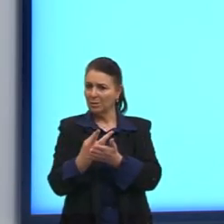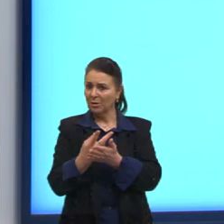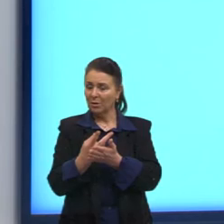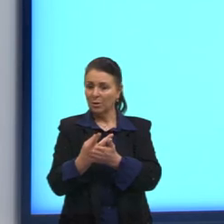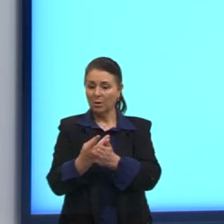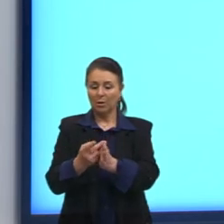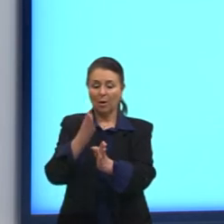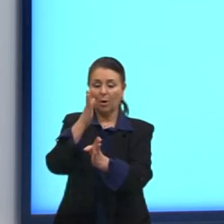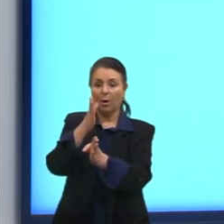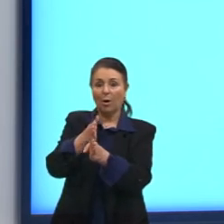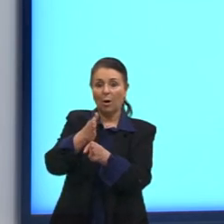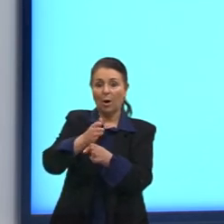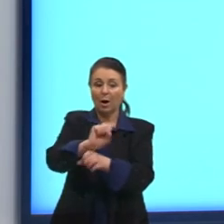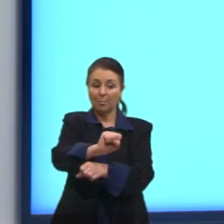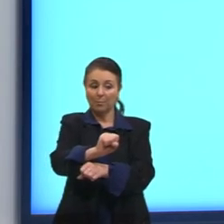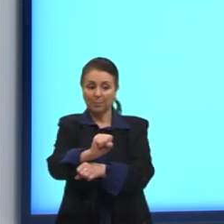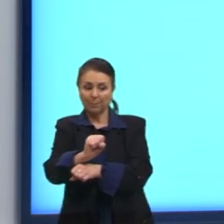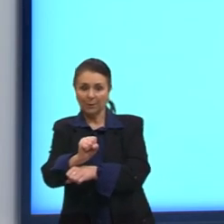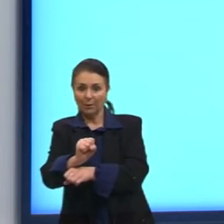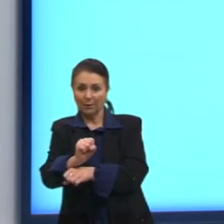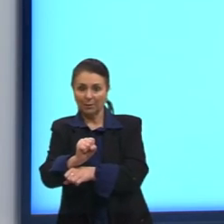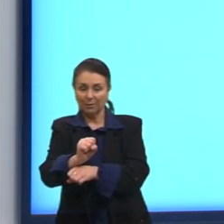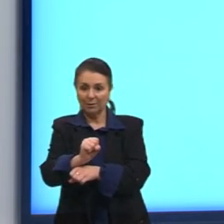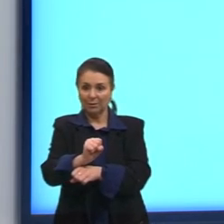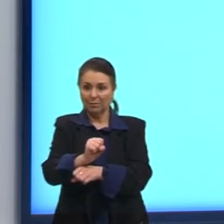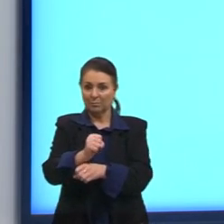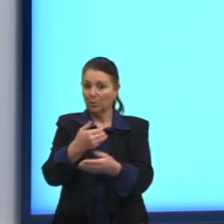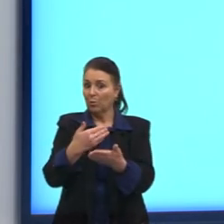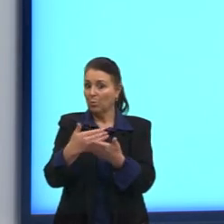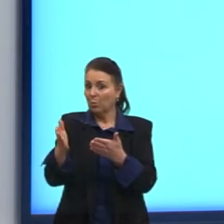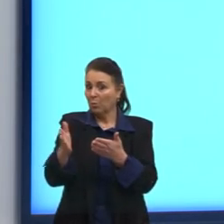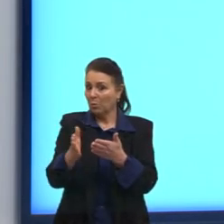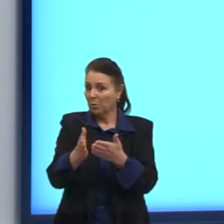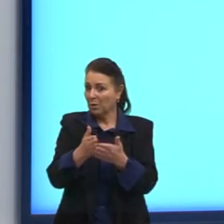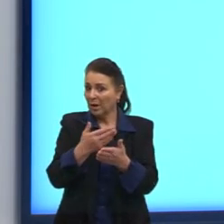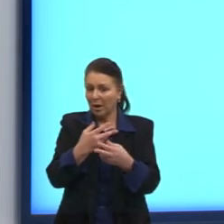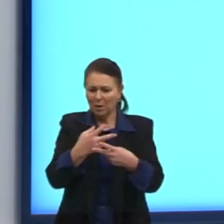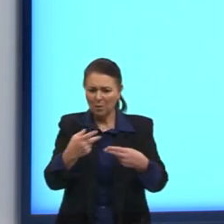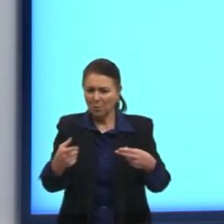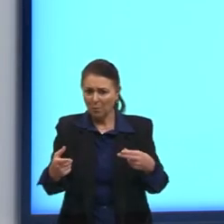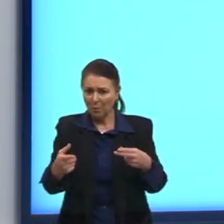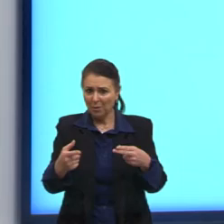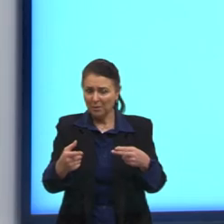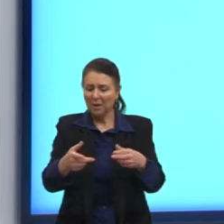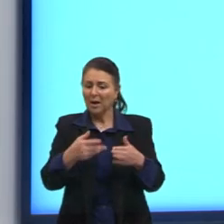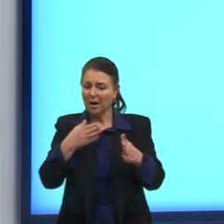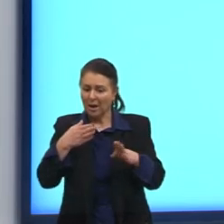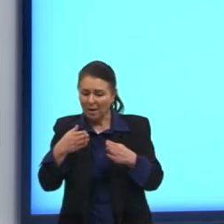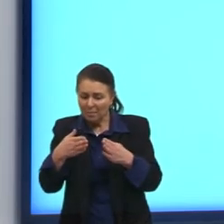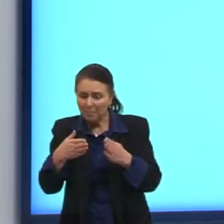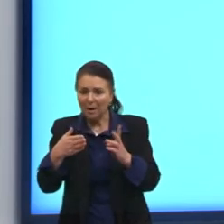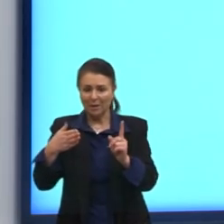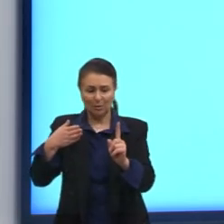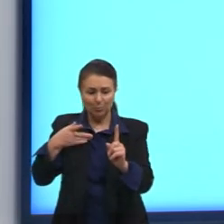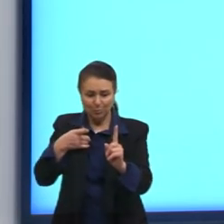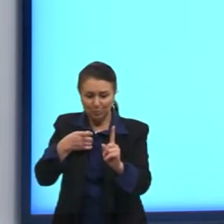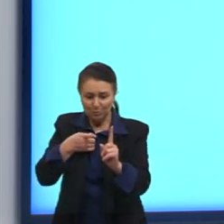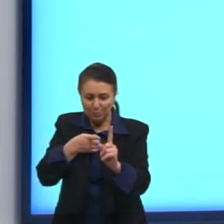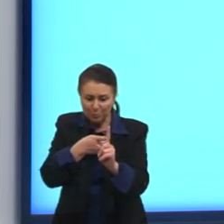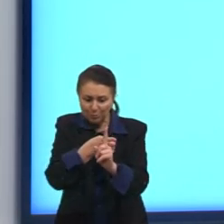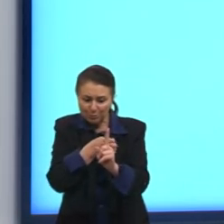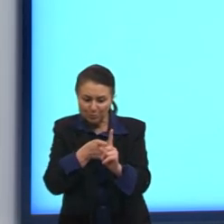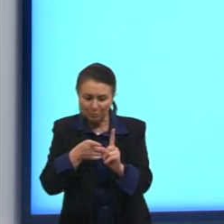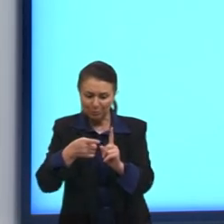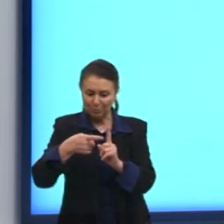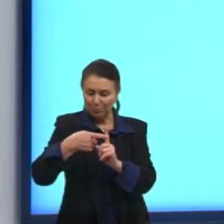passou pela porta, né? Ou pode passar por qualquer fresta que seja, certo? Ó, continuou se propagando perdeu